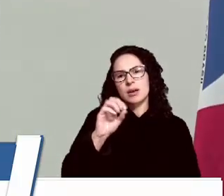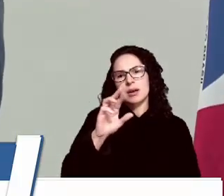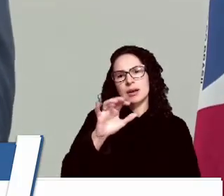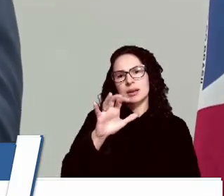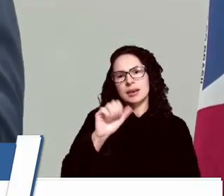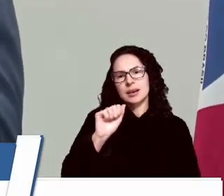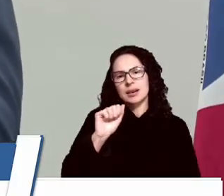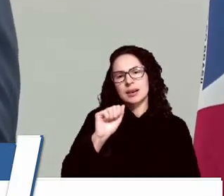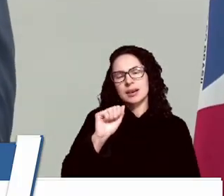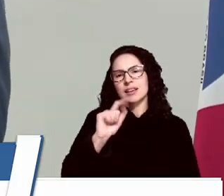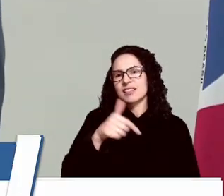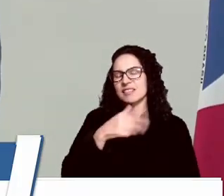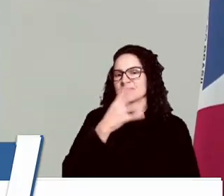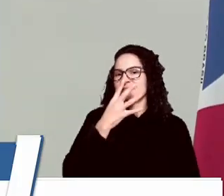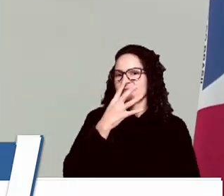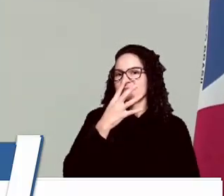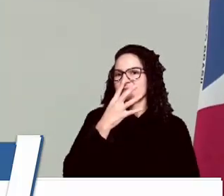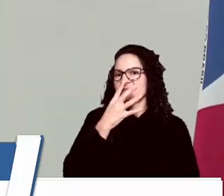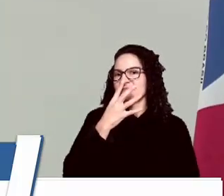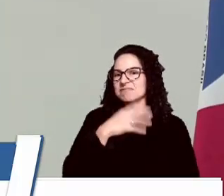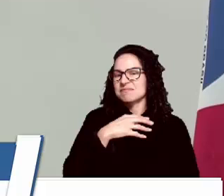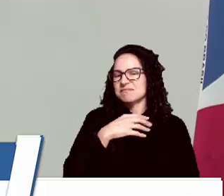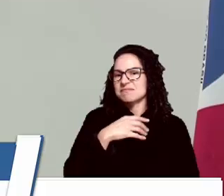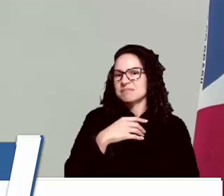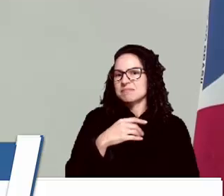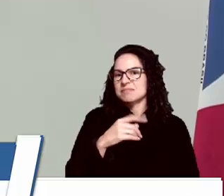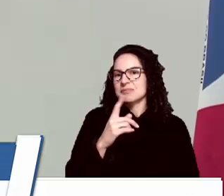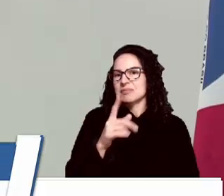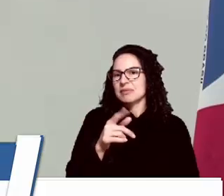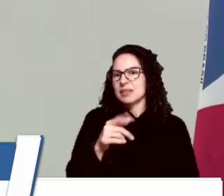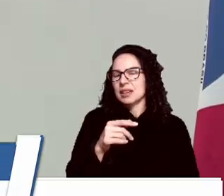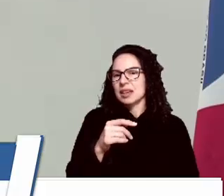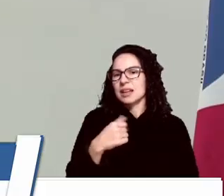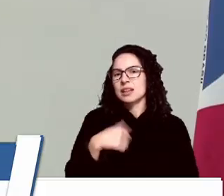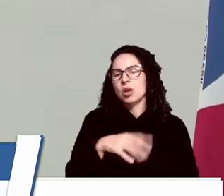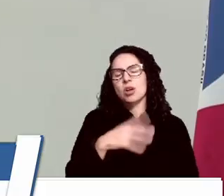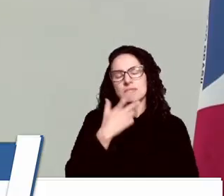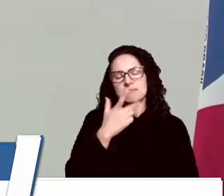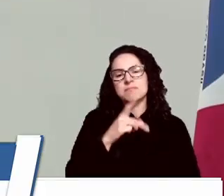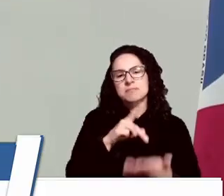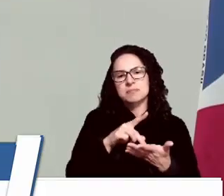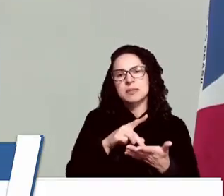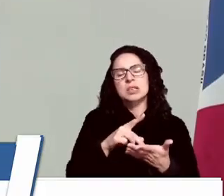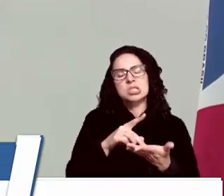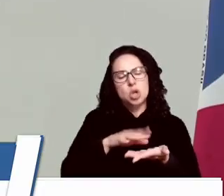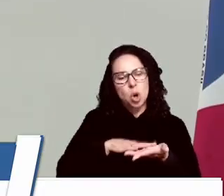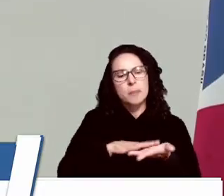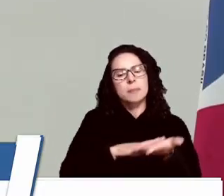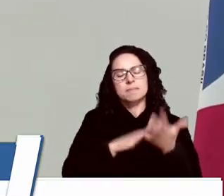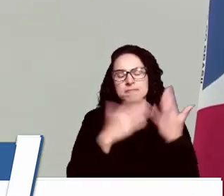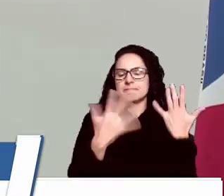isso é admirável, Excelência. É uma coisa que a gente tem que admitir, tem que louvar, tem que aplaudir, e